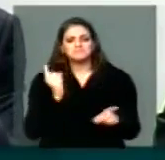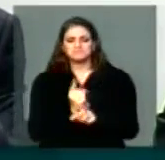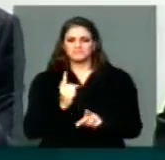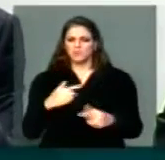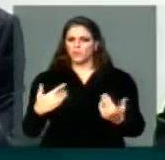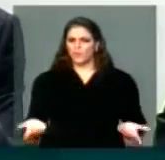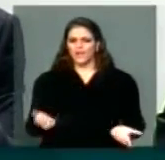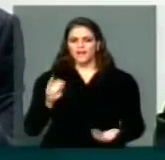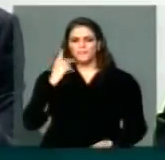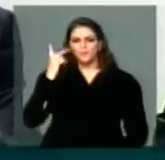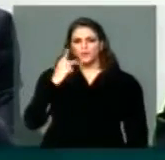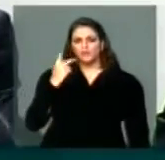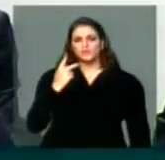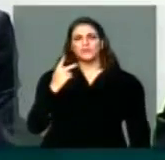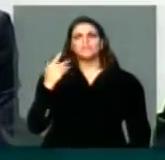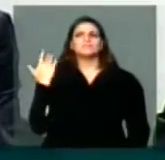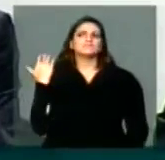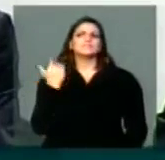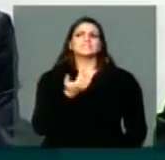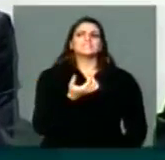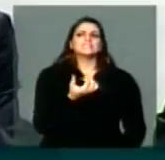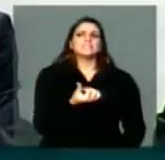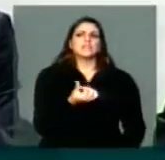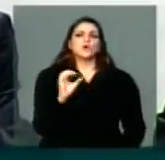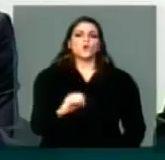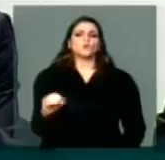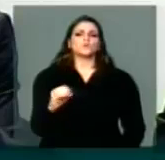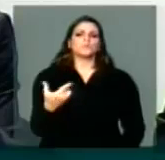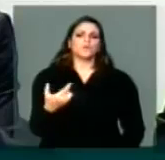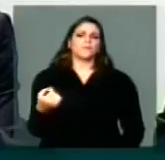desde 13 de outubro de 2014, não fez?